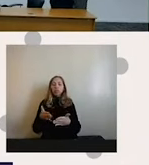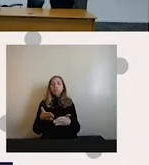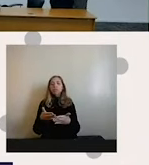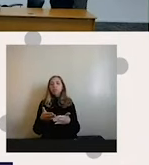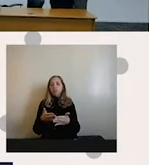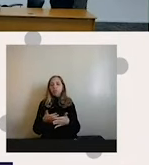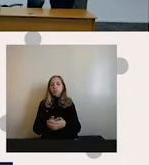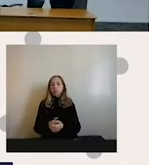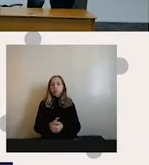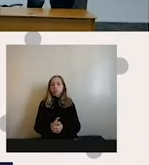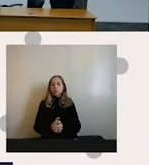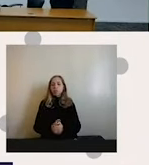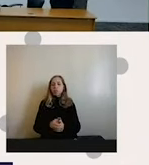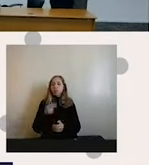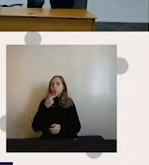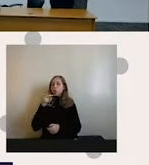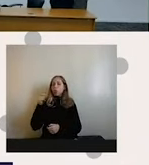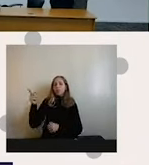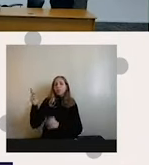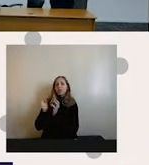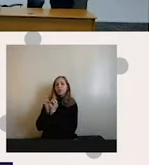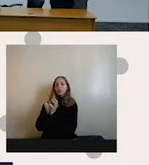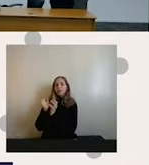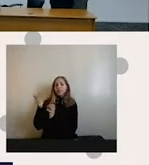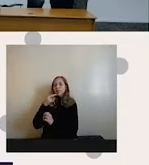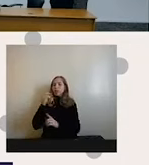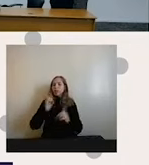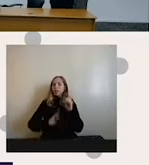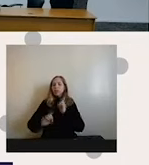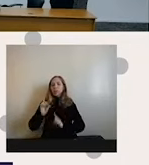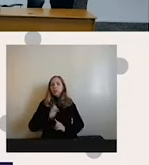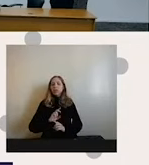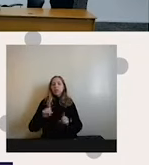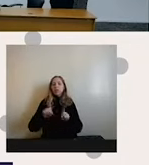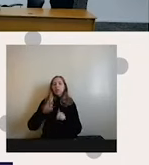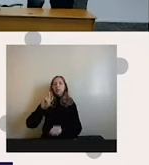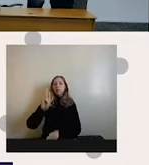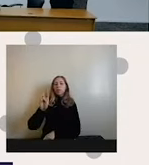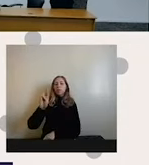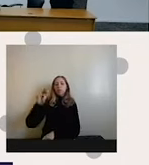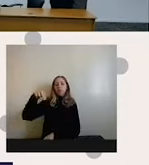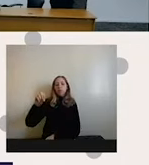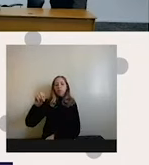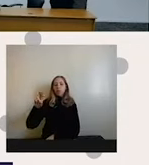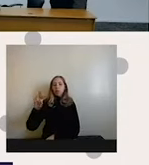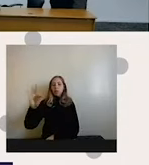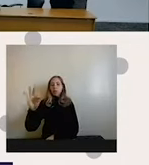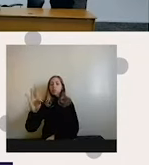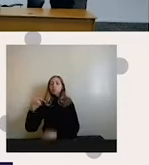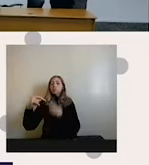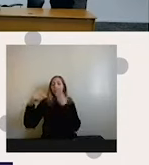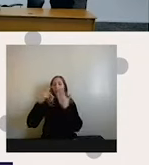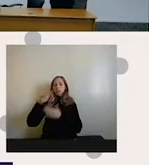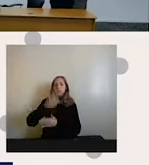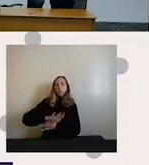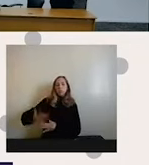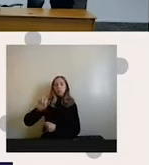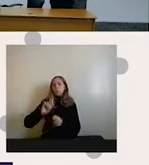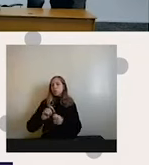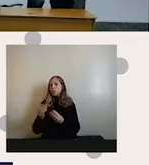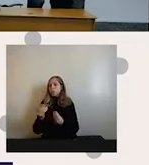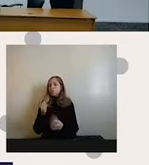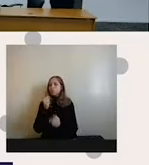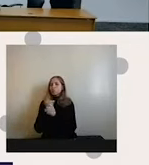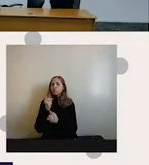da depressão e do burnout, né? E os psiquiatras, no geral, não fazem muito diagnóstico de burnout. A maior